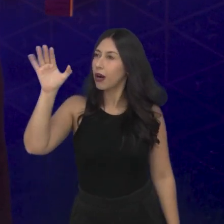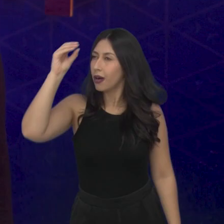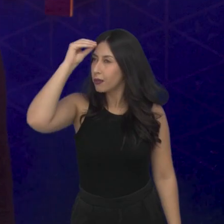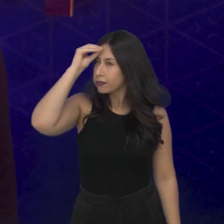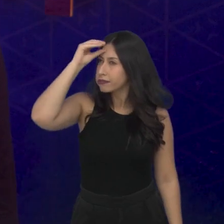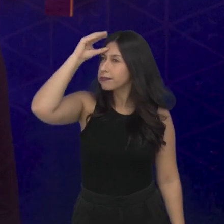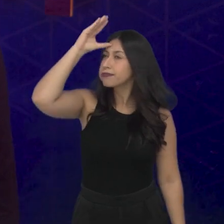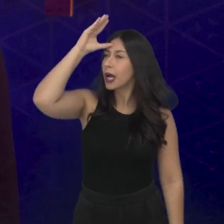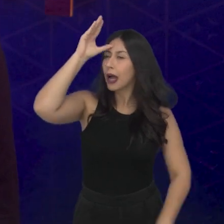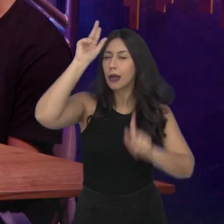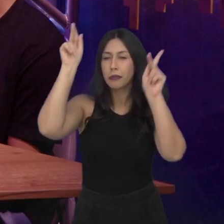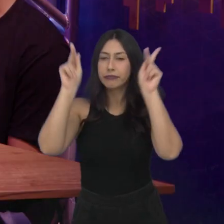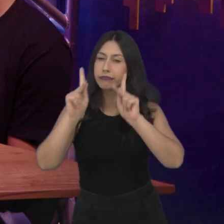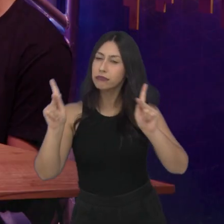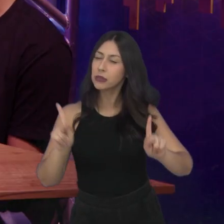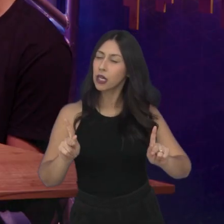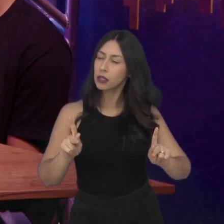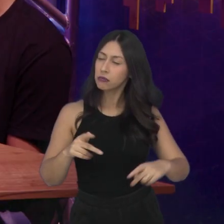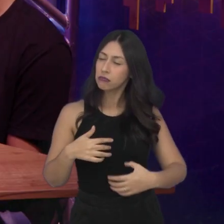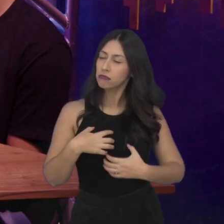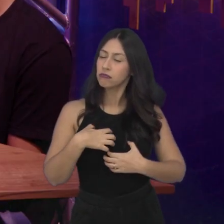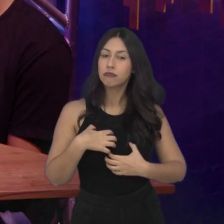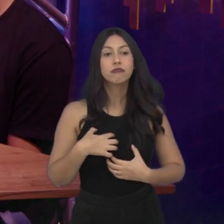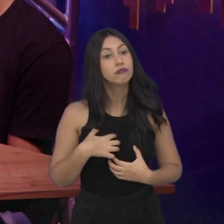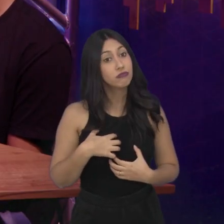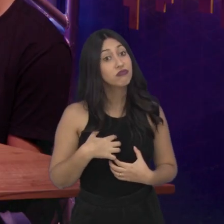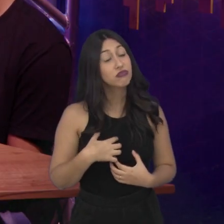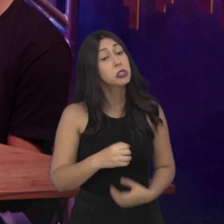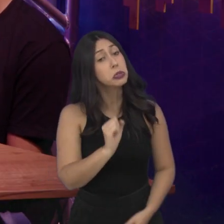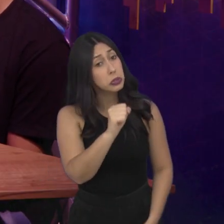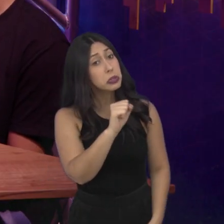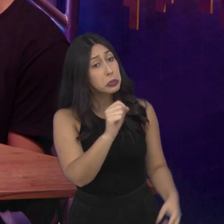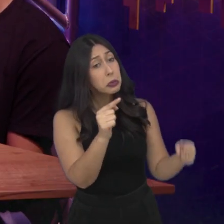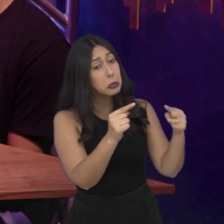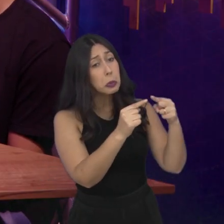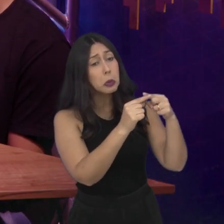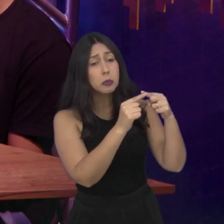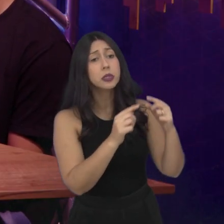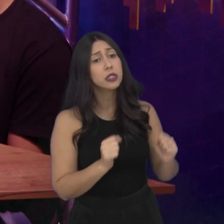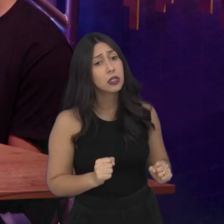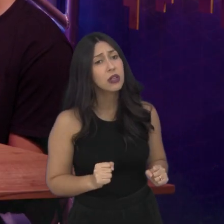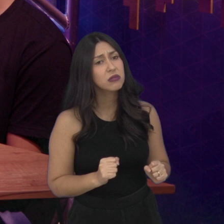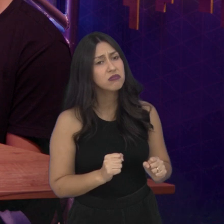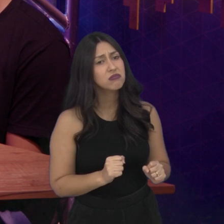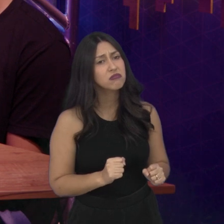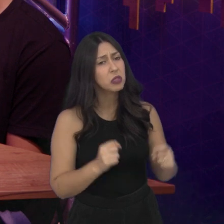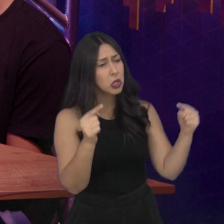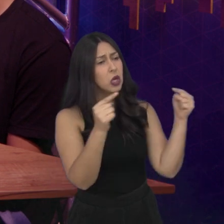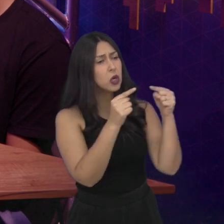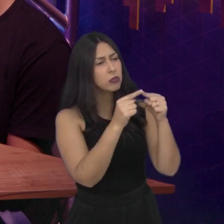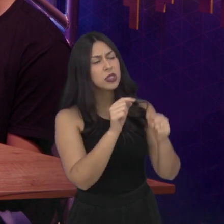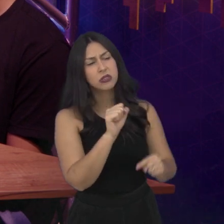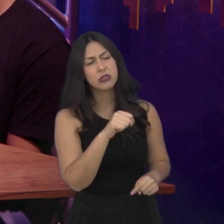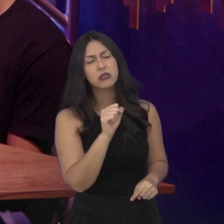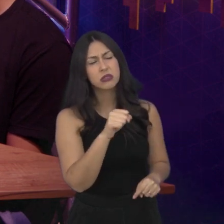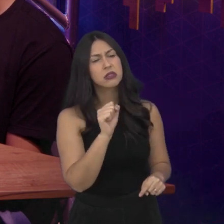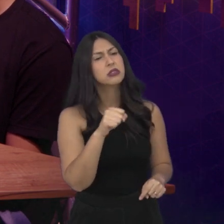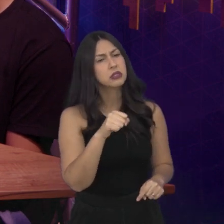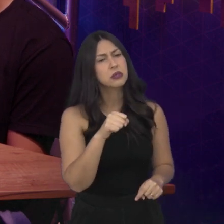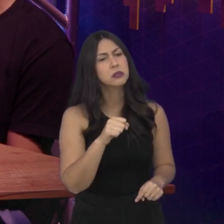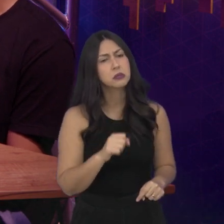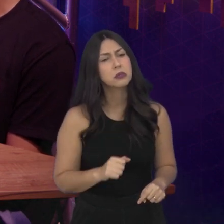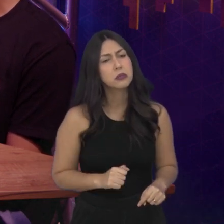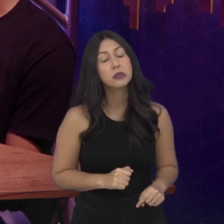e paz, de espírito e tal. Eu acho que super ele se enquadraria num Healing Fiction, mais do que autoajuda. Acho que super